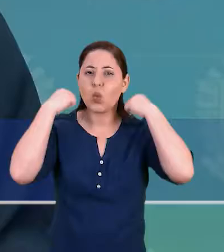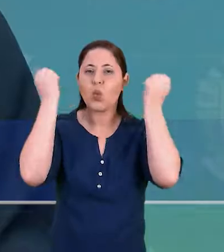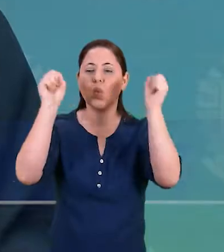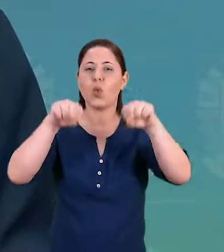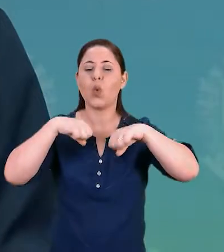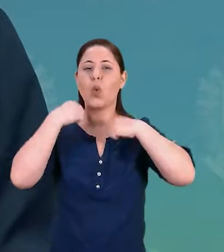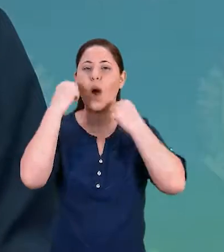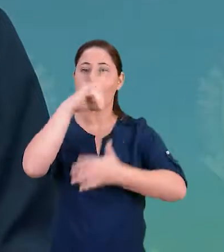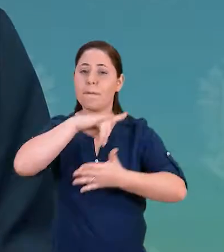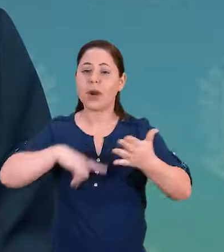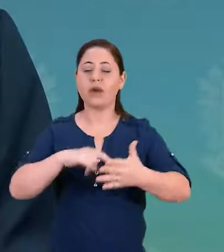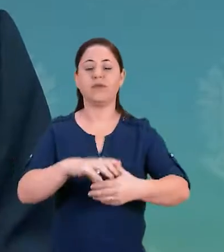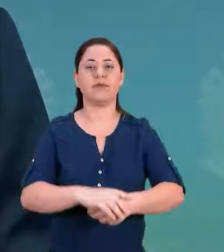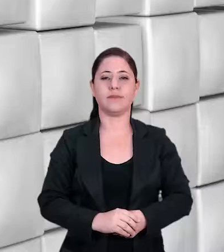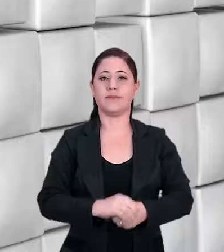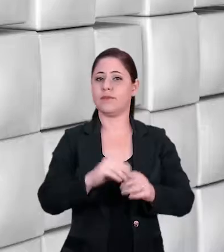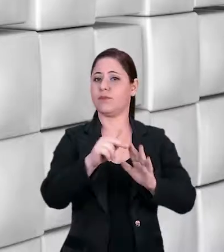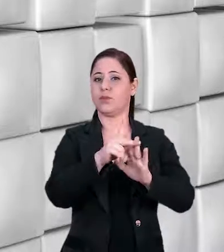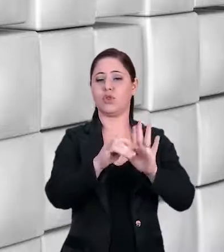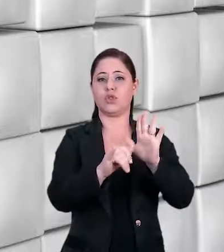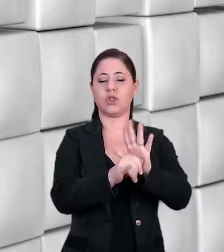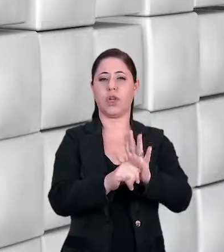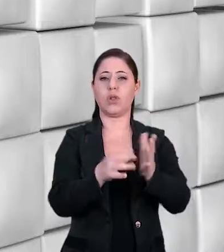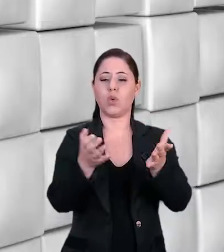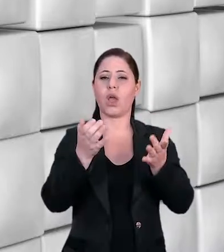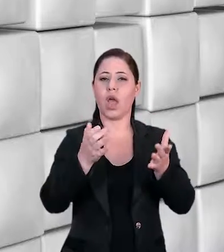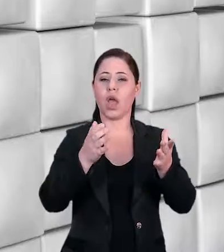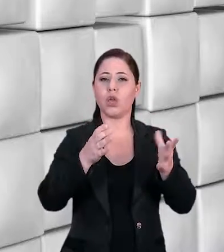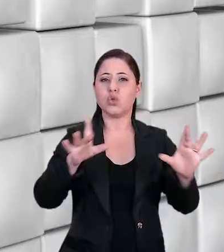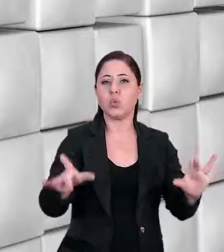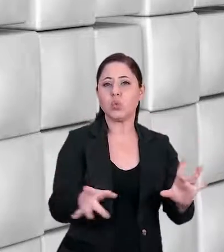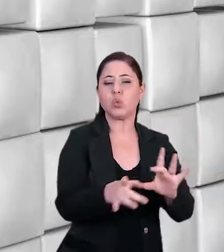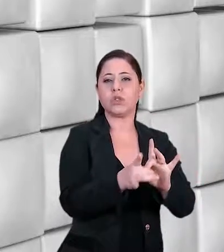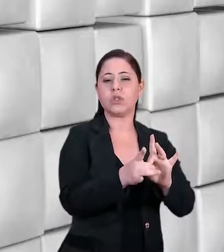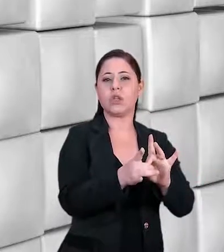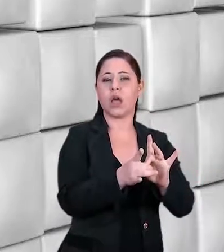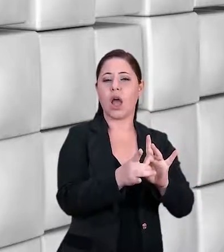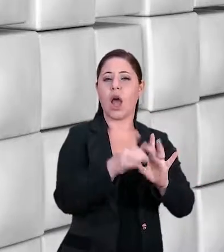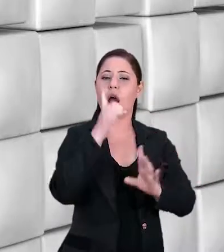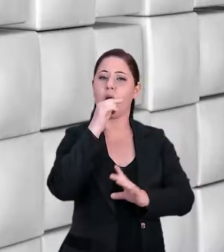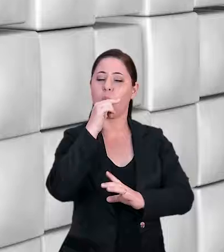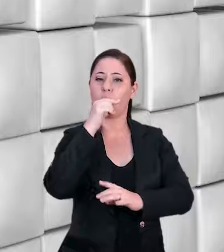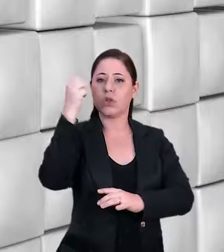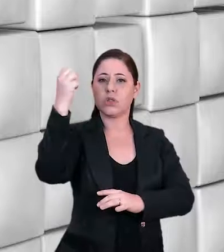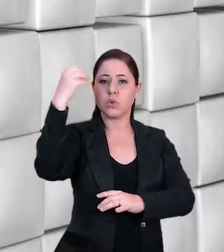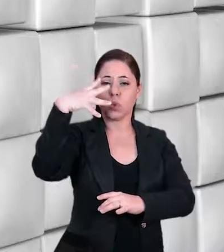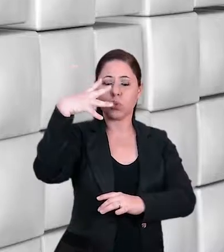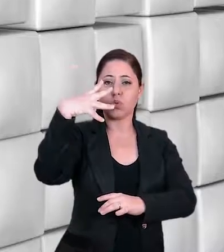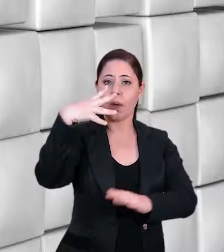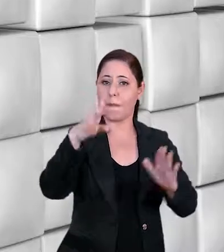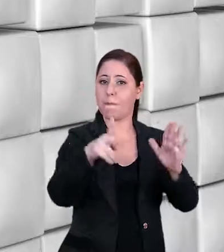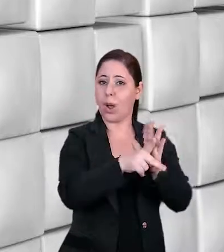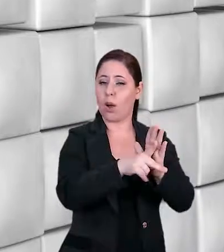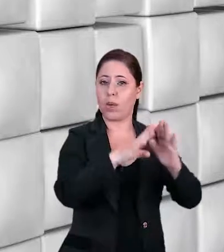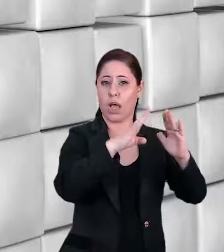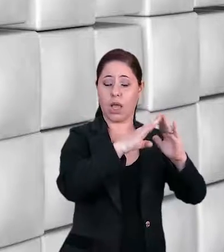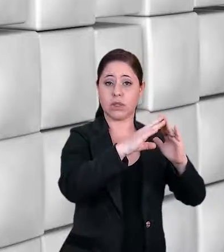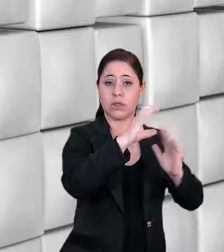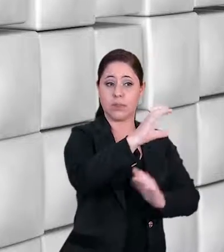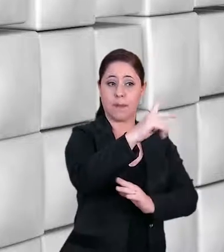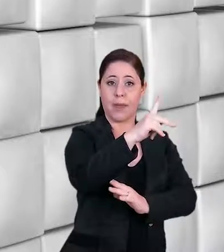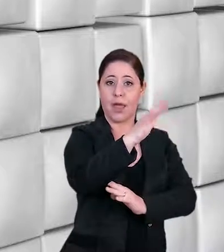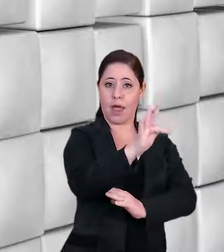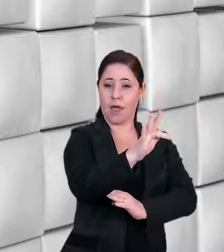realizar esse exame de aptidão física. O projeto quer vincular os gastos de água e luz de uma residência